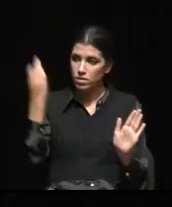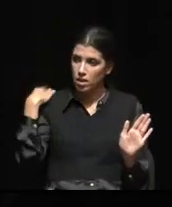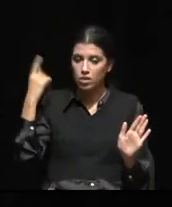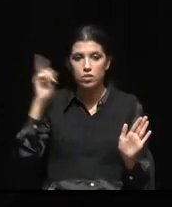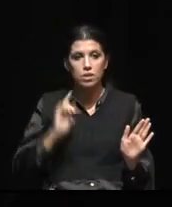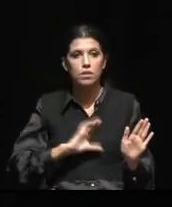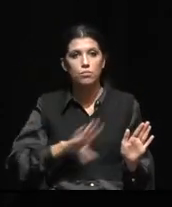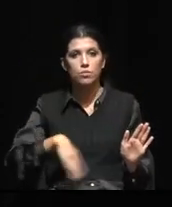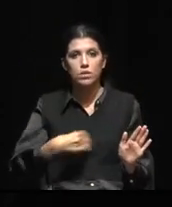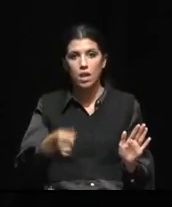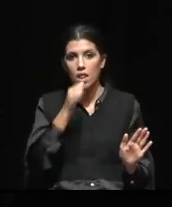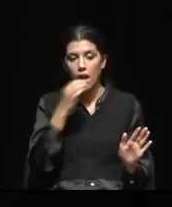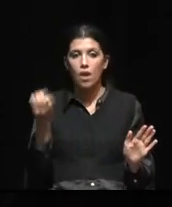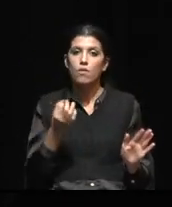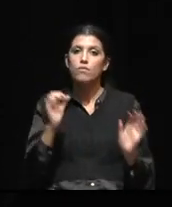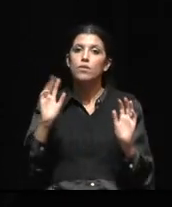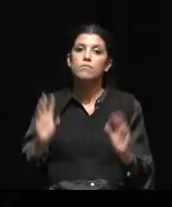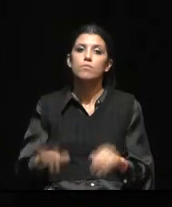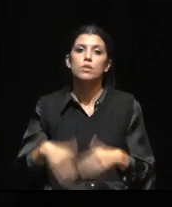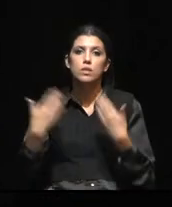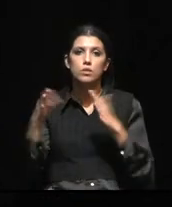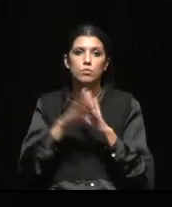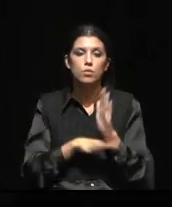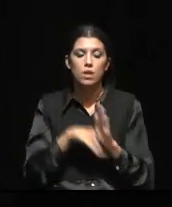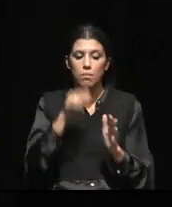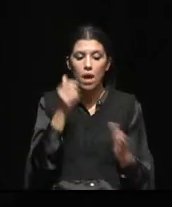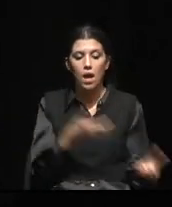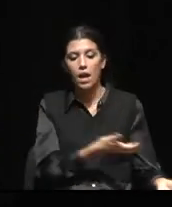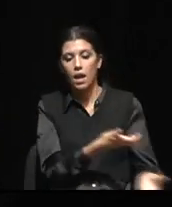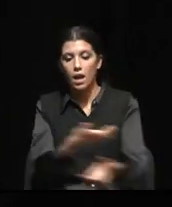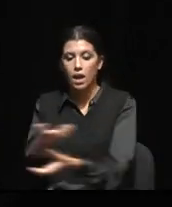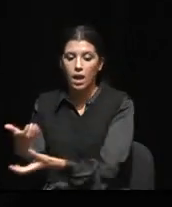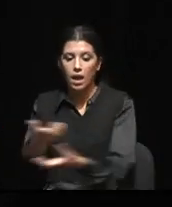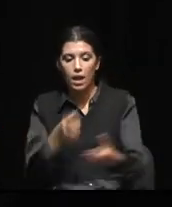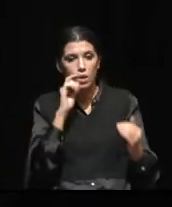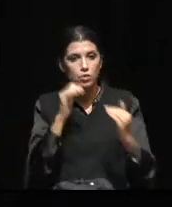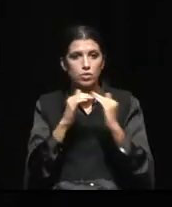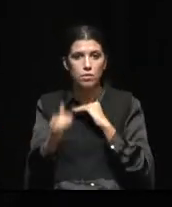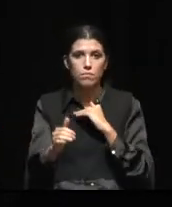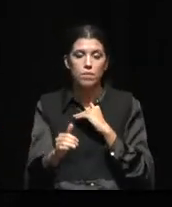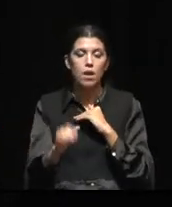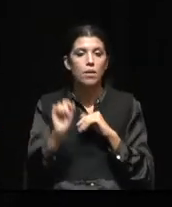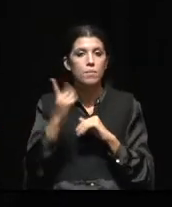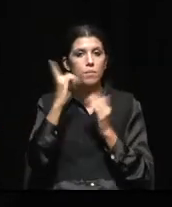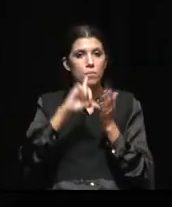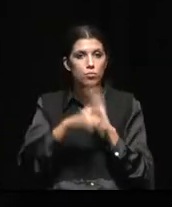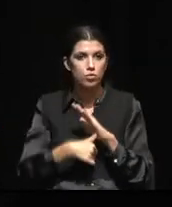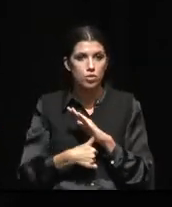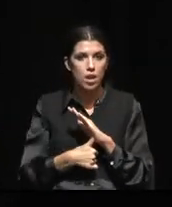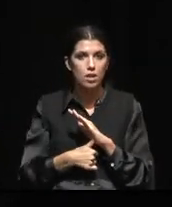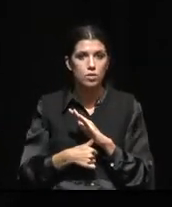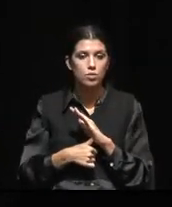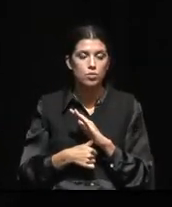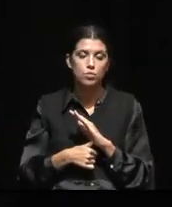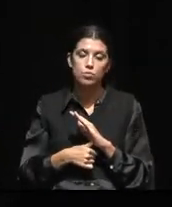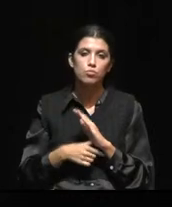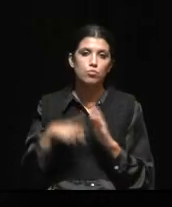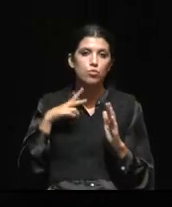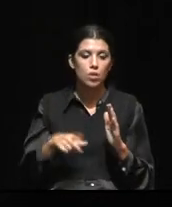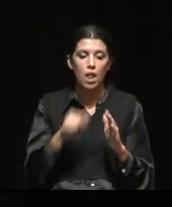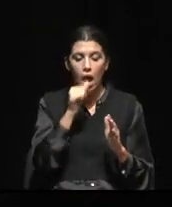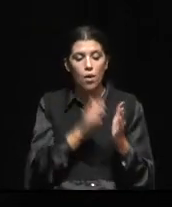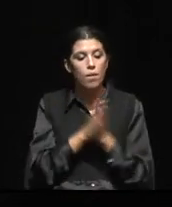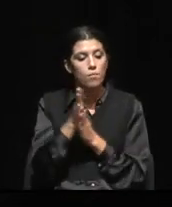Dia Mundial da Água foi dado início ao programa rega sustentável com água mais o primeiro projeto licenciado em Portugal para a